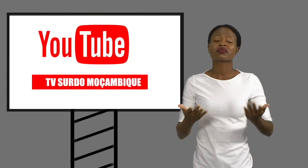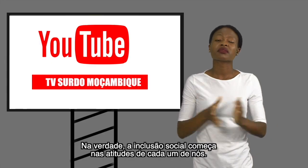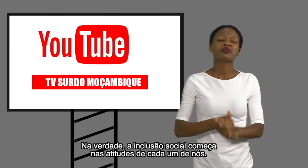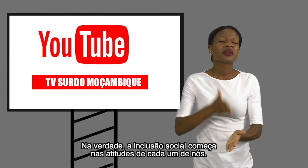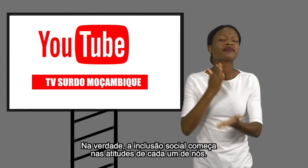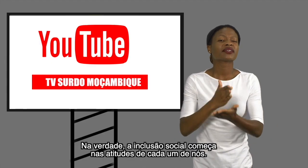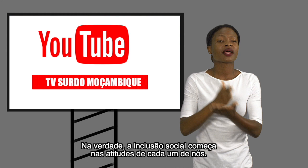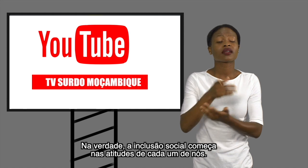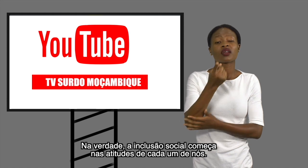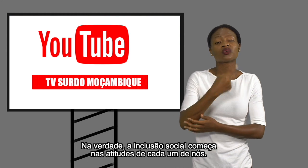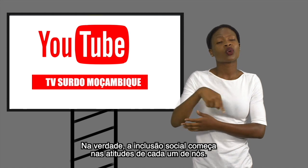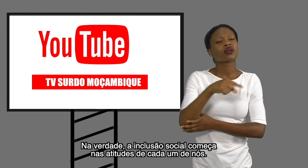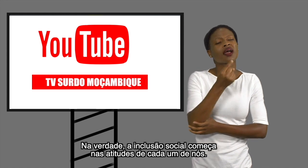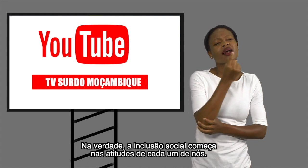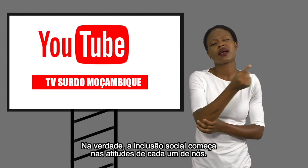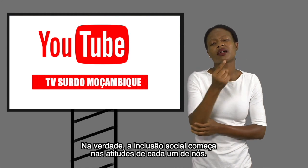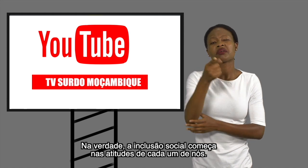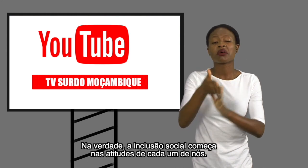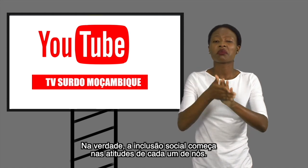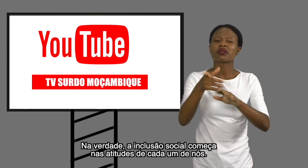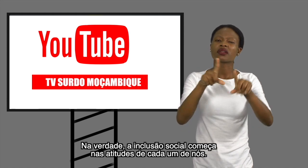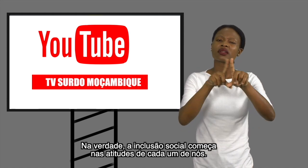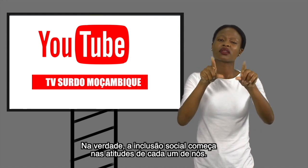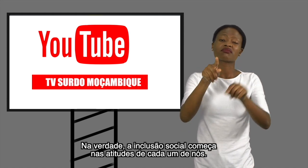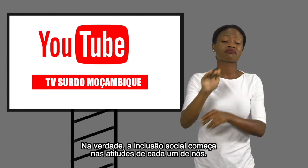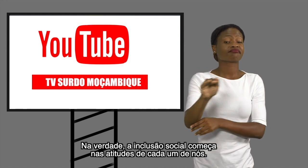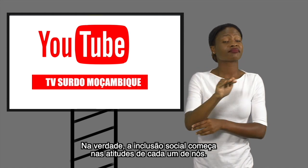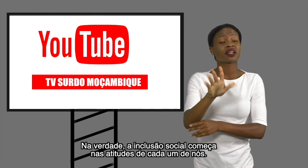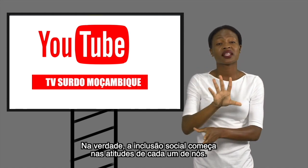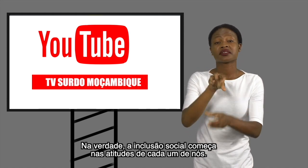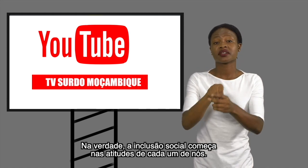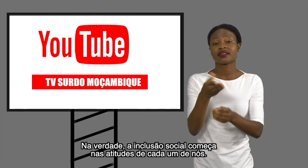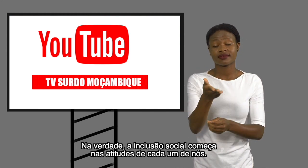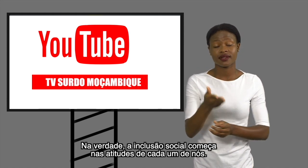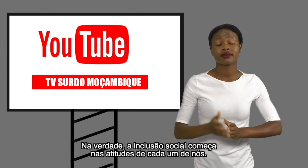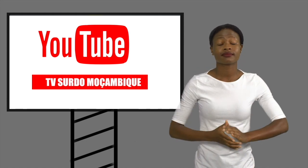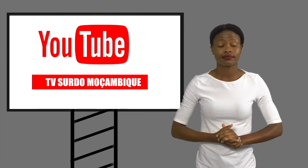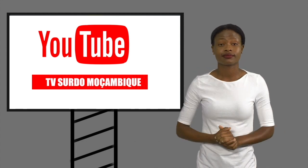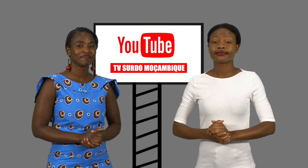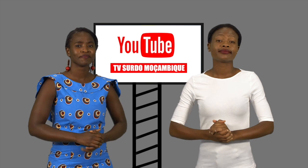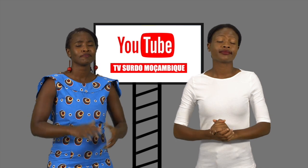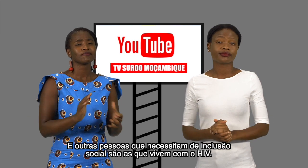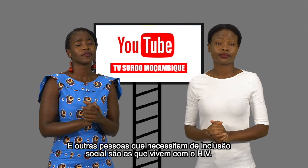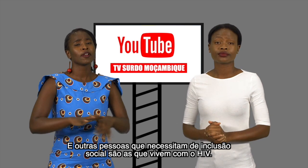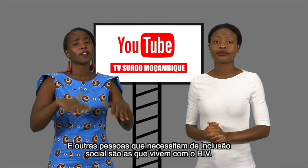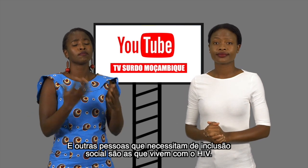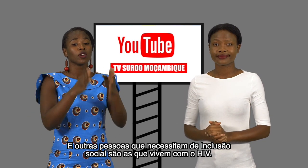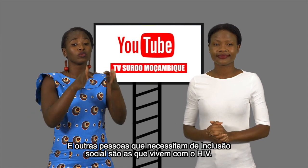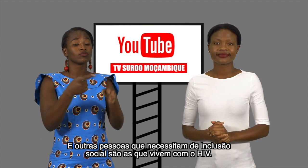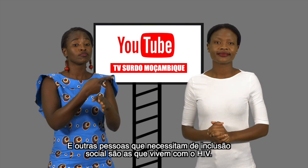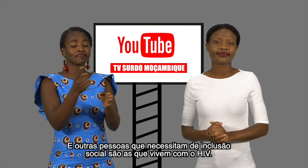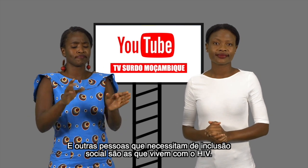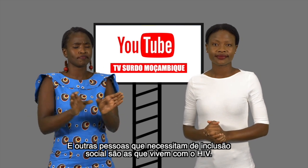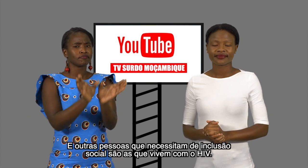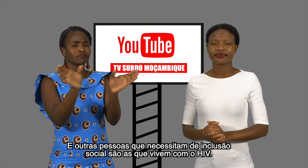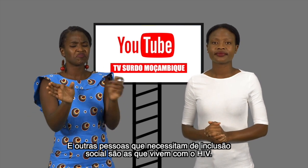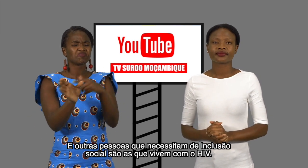Na verdade, a inclusão social começa nas atitudes de cada um de nós. E outras pessoas